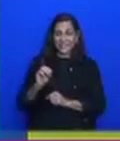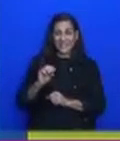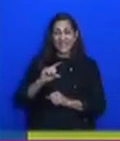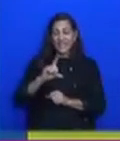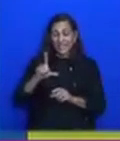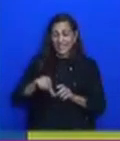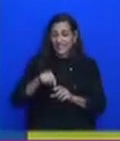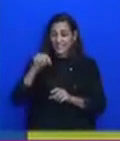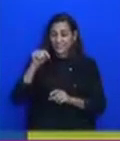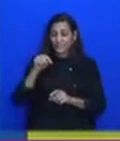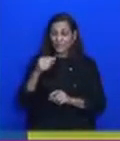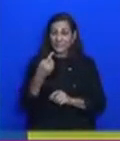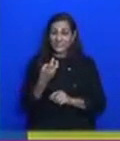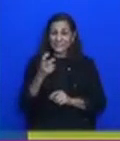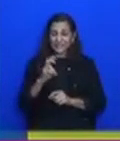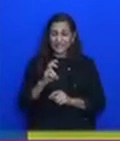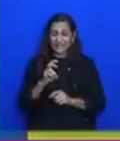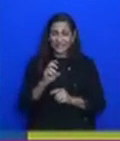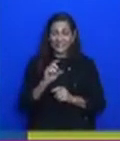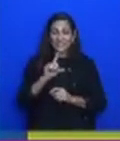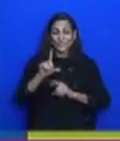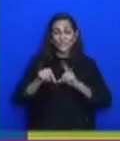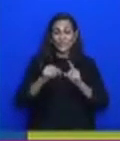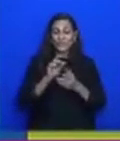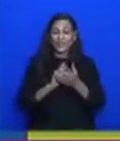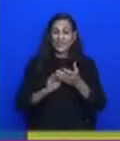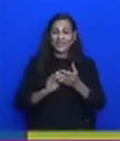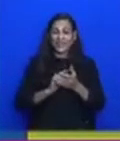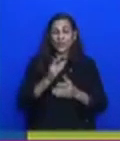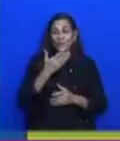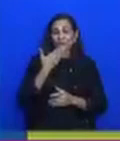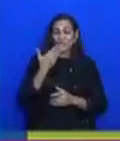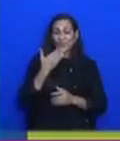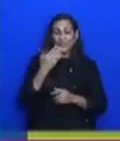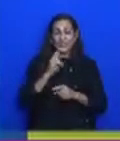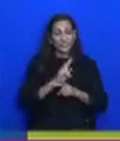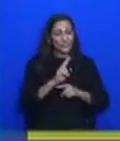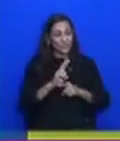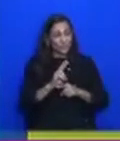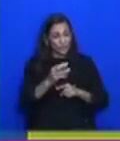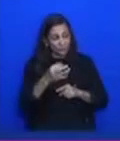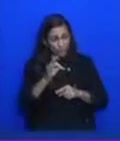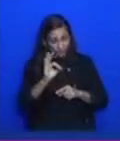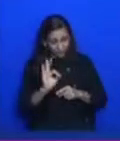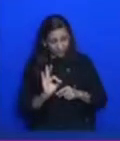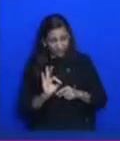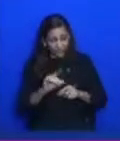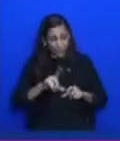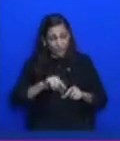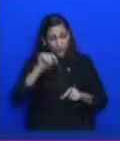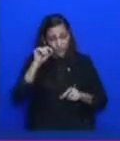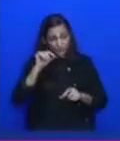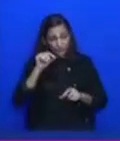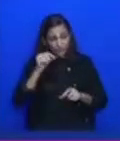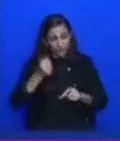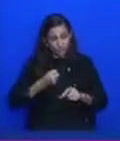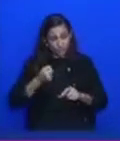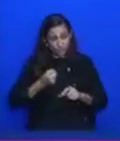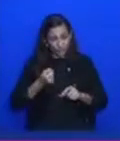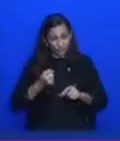Essas foram as 15 dezenas sorteadas na Loto Fácil. E os auditores populares, confirmam os números